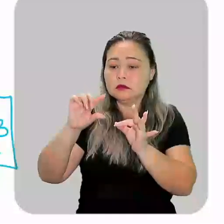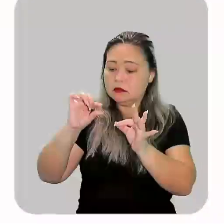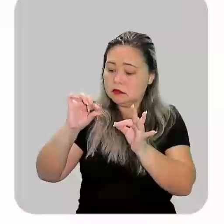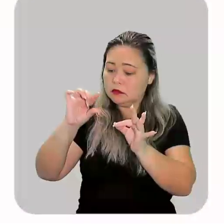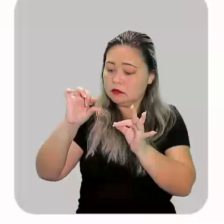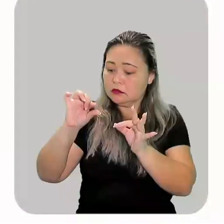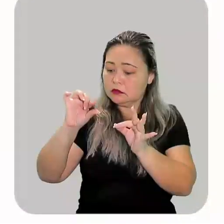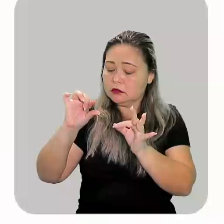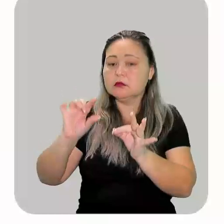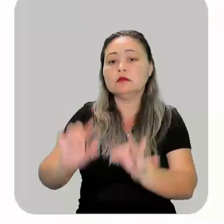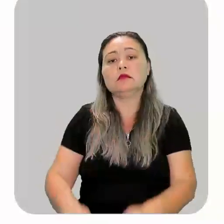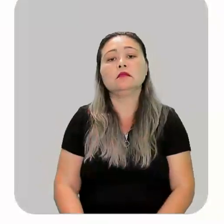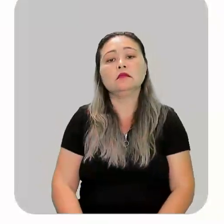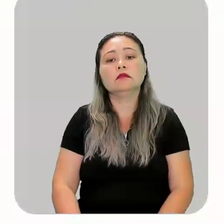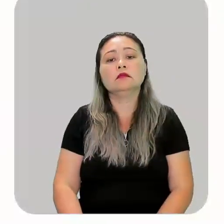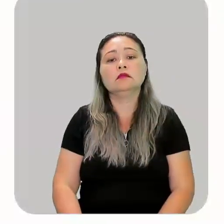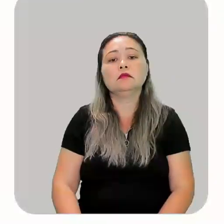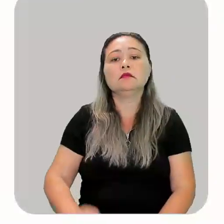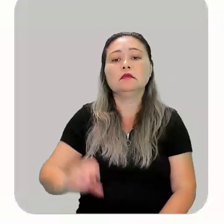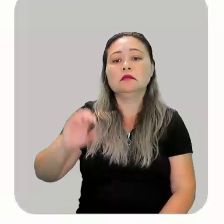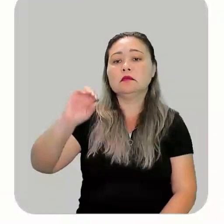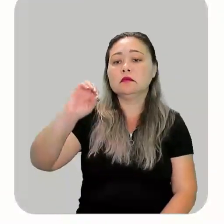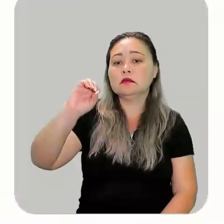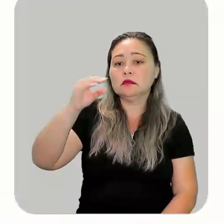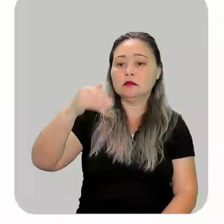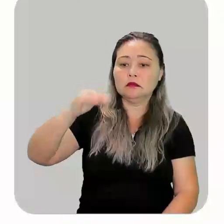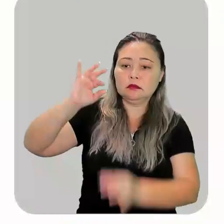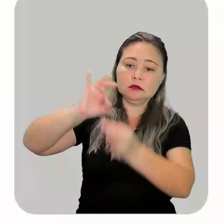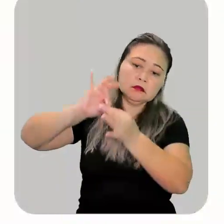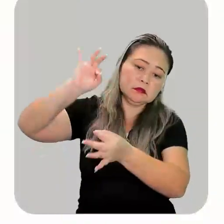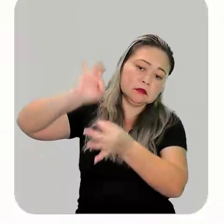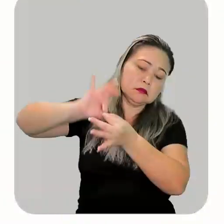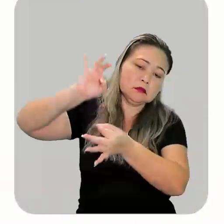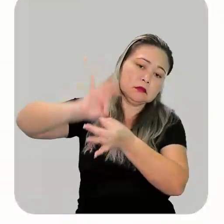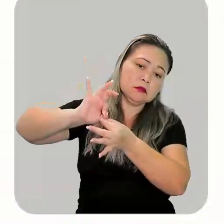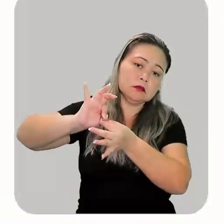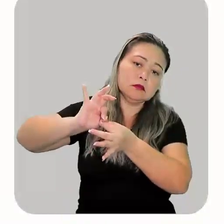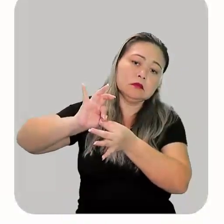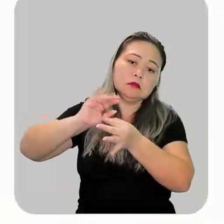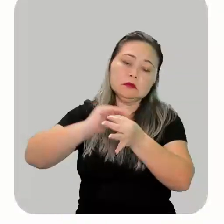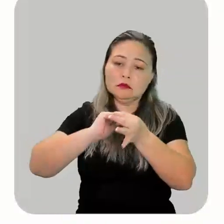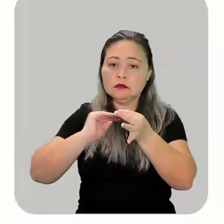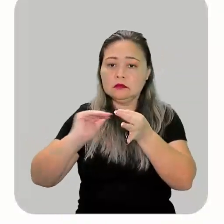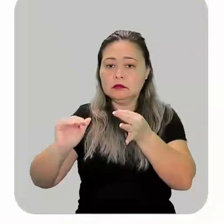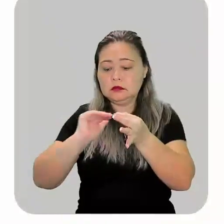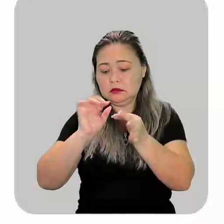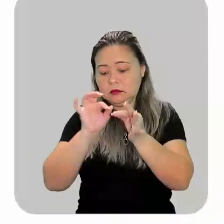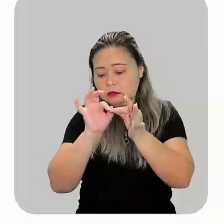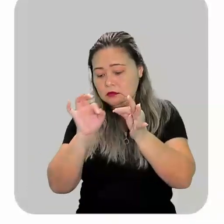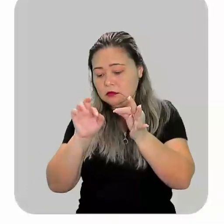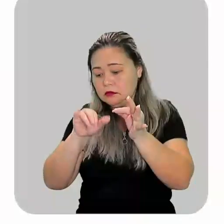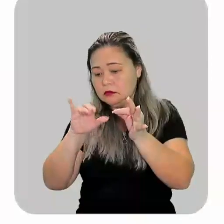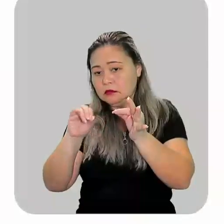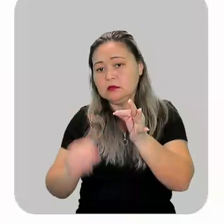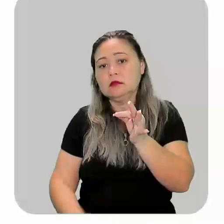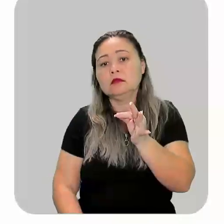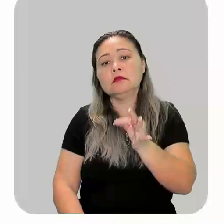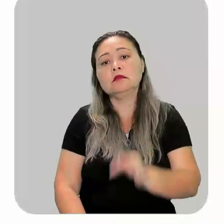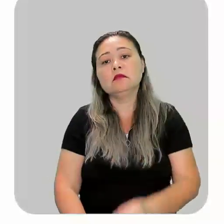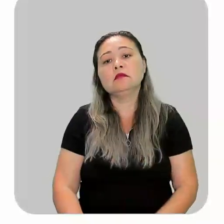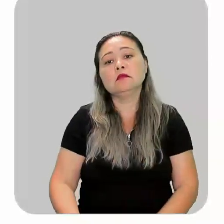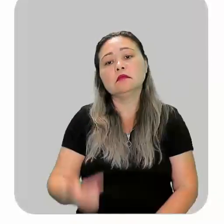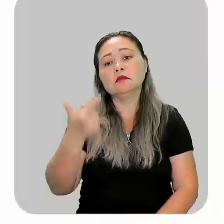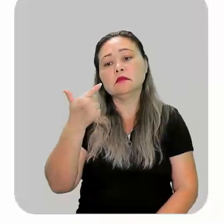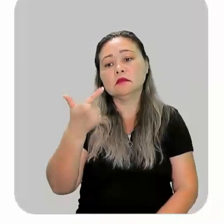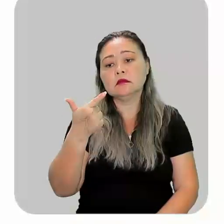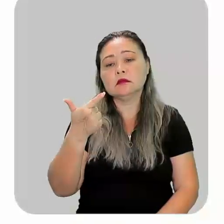de espessura. Ah, tá. Então 0,5 é aqui é a altura, né? E ele disse que o raio é